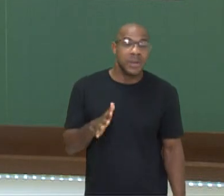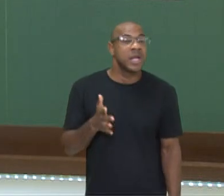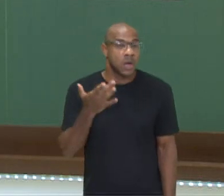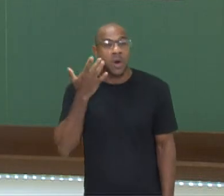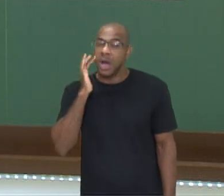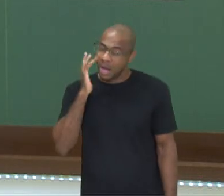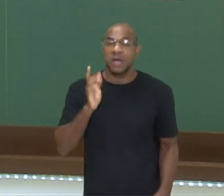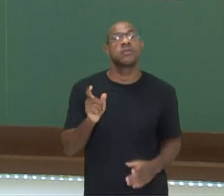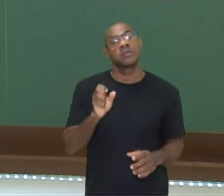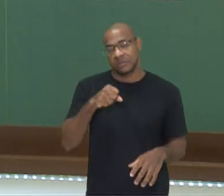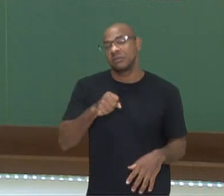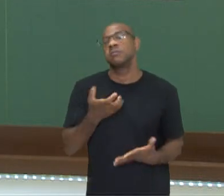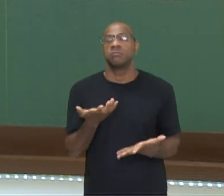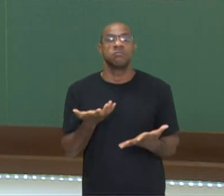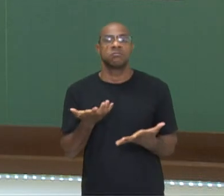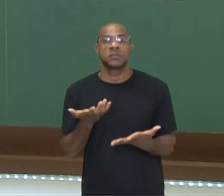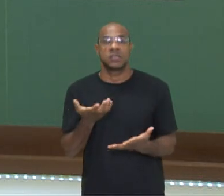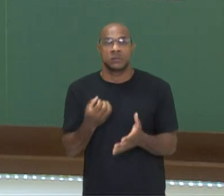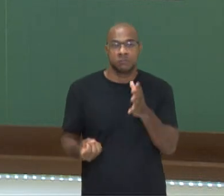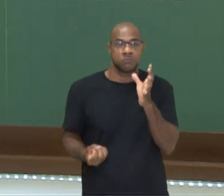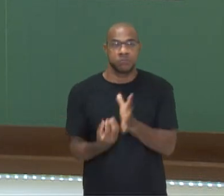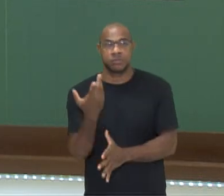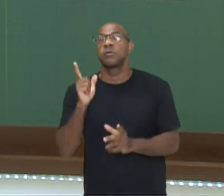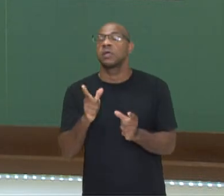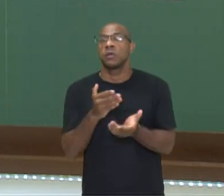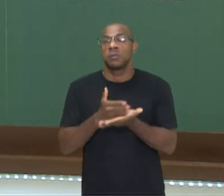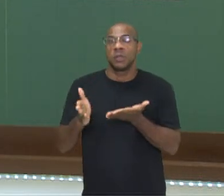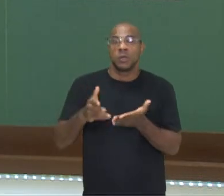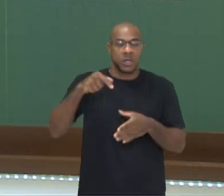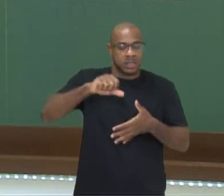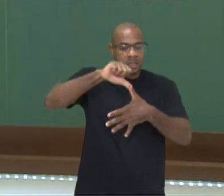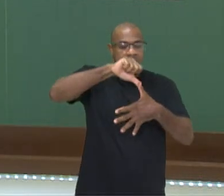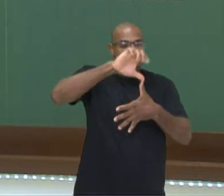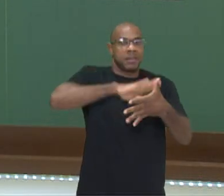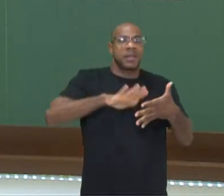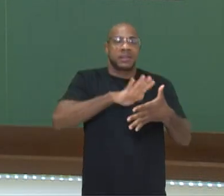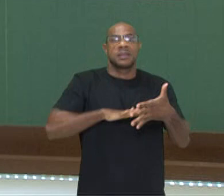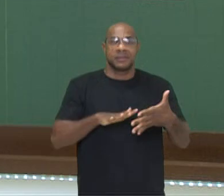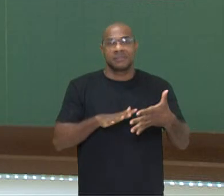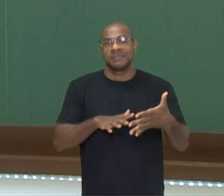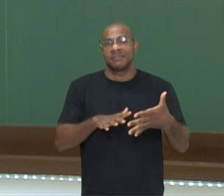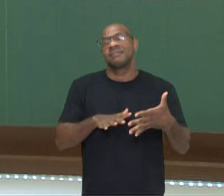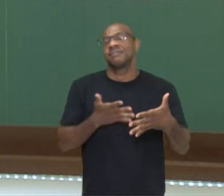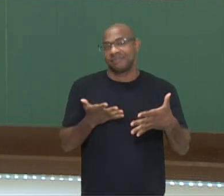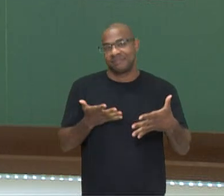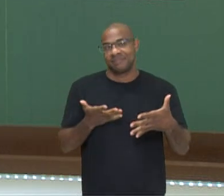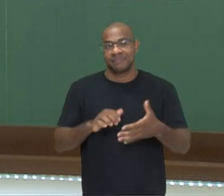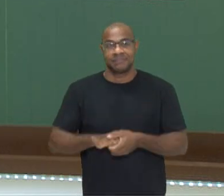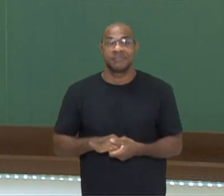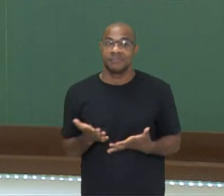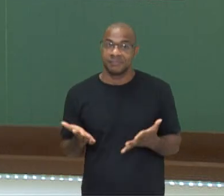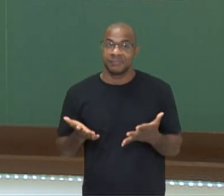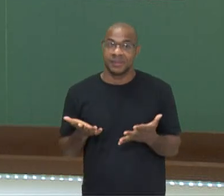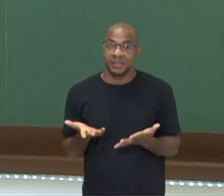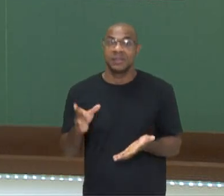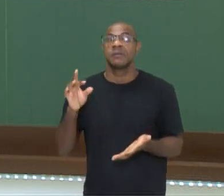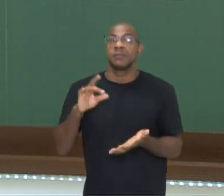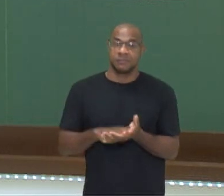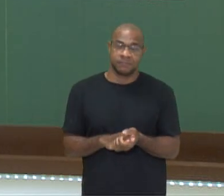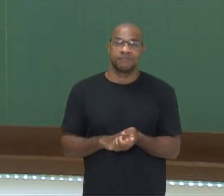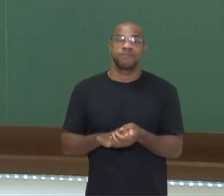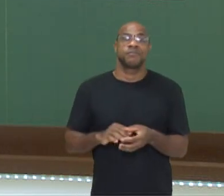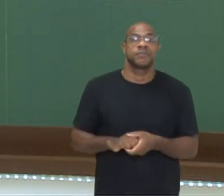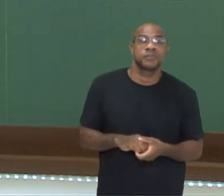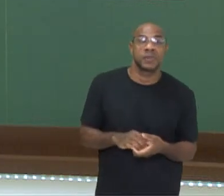provavelmente o chocolate nasceu na América do Sul. A palavra provavelmente faz toda a diferença aqui, tá certo? É um advérbio que